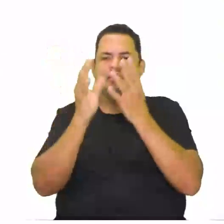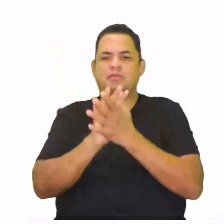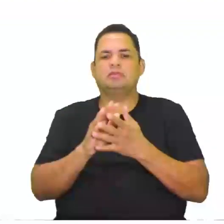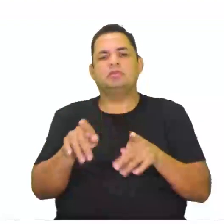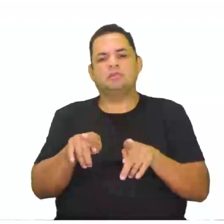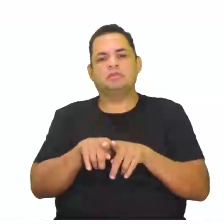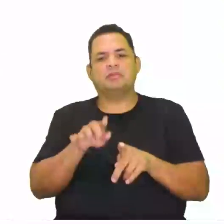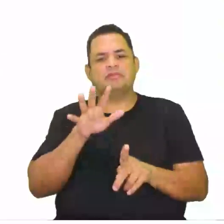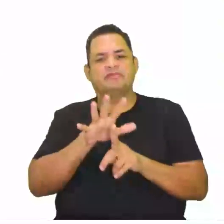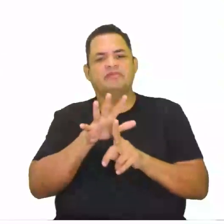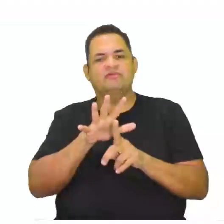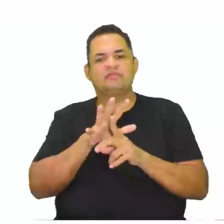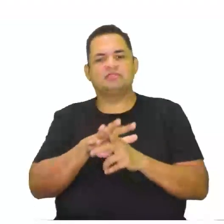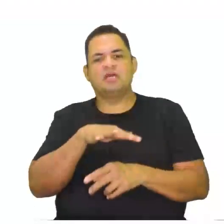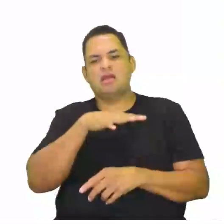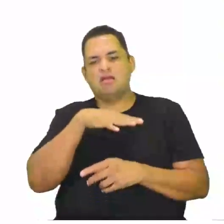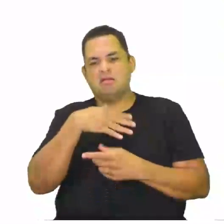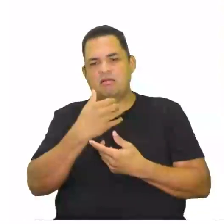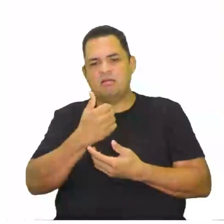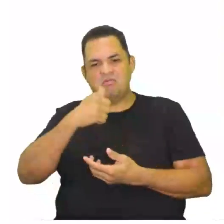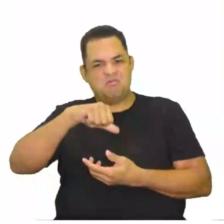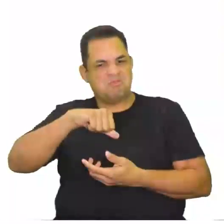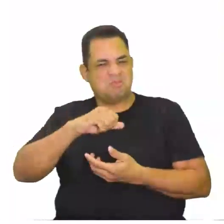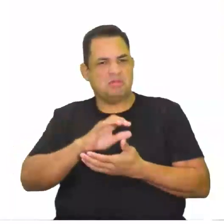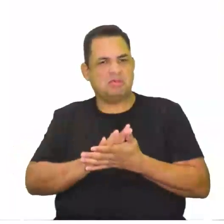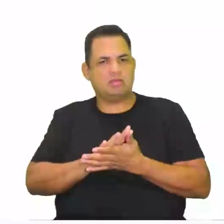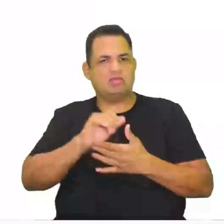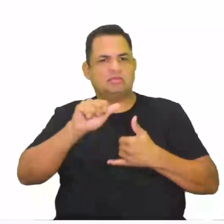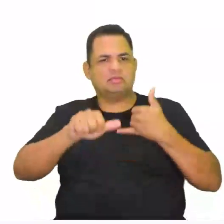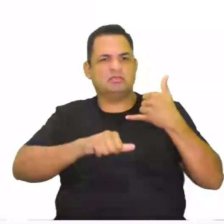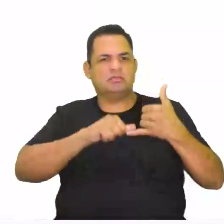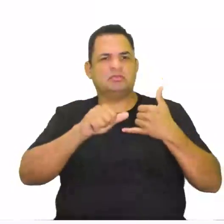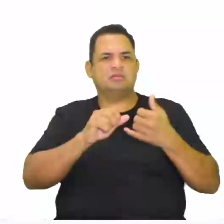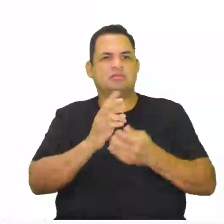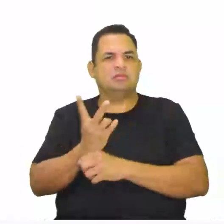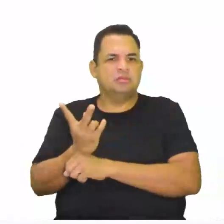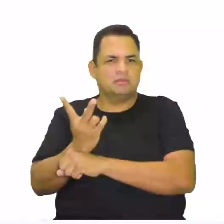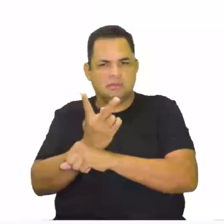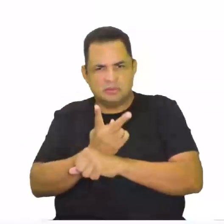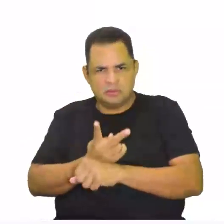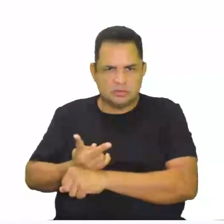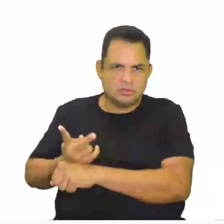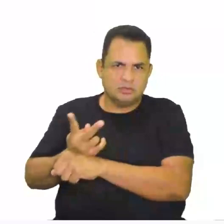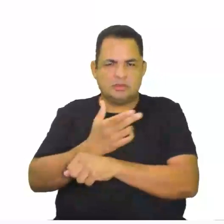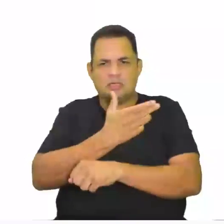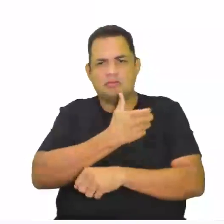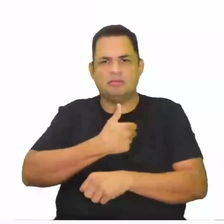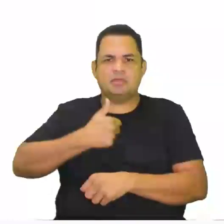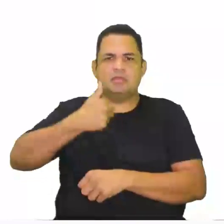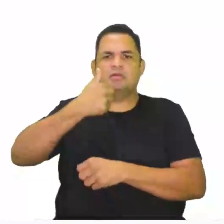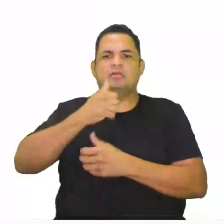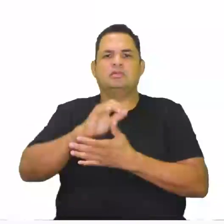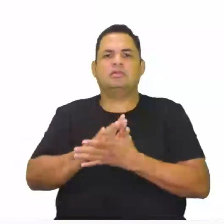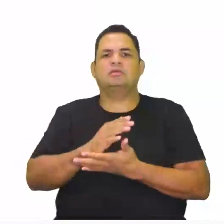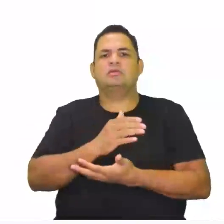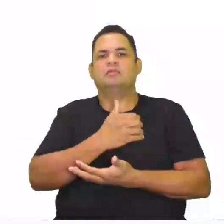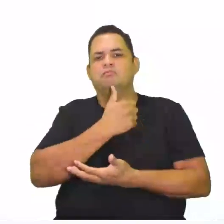nos processos das nossas reações. Busca pela eficiência de